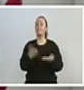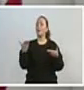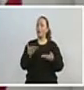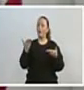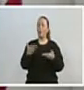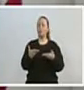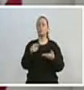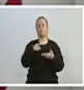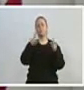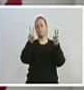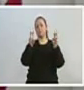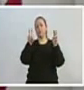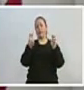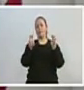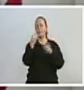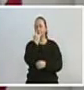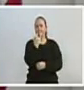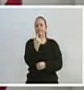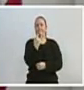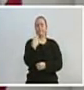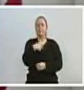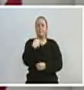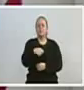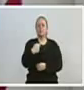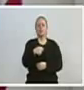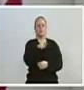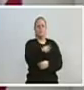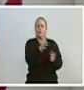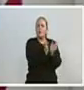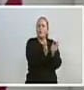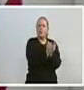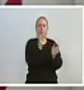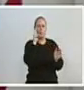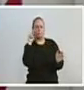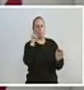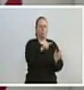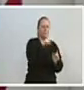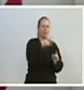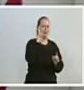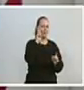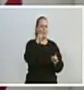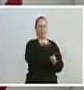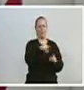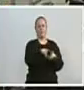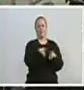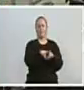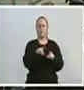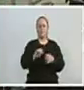minha fala hoje era nesse sentido, para chamar a atenção da cidade quase invisível que existe no município de Blumenau. Era isso. Obrigado, senhores.